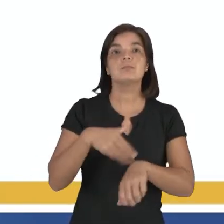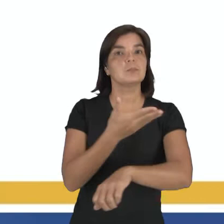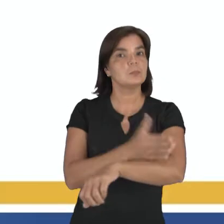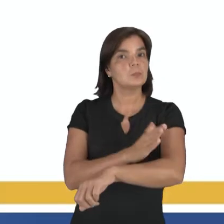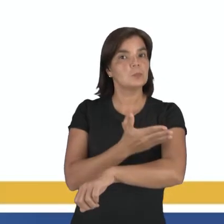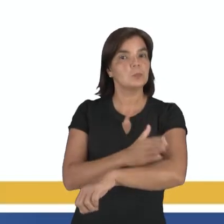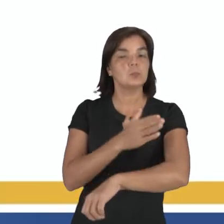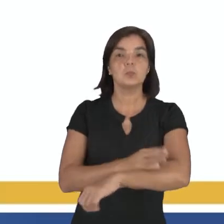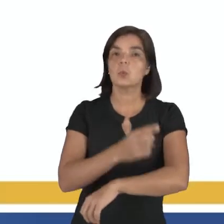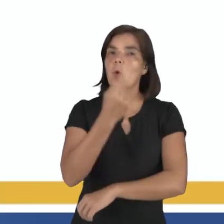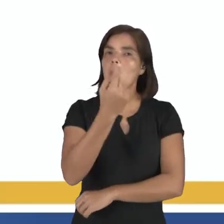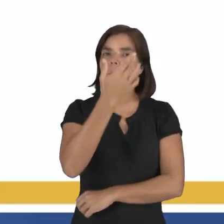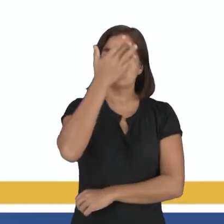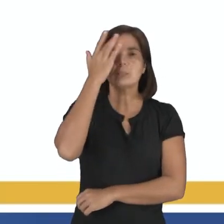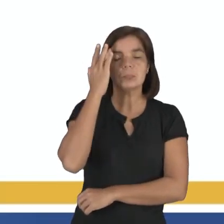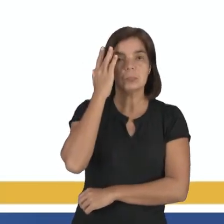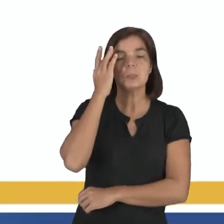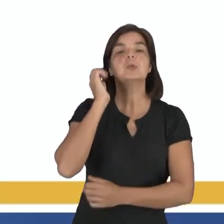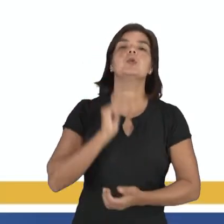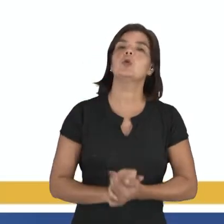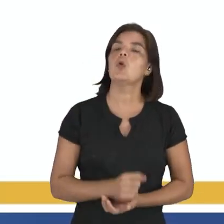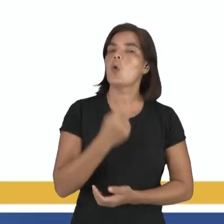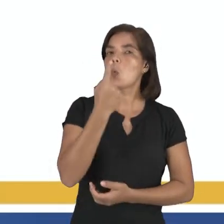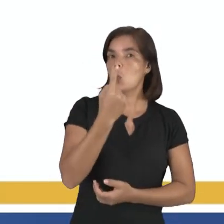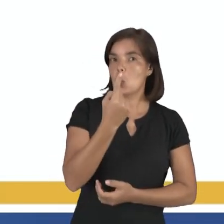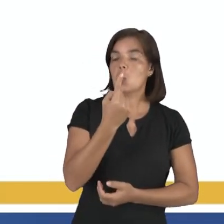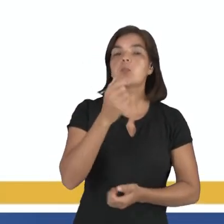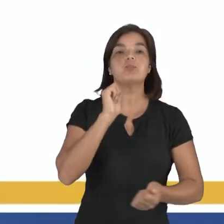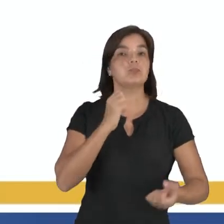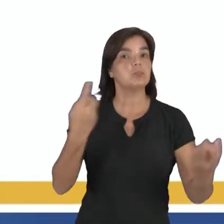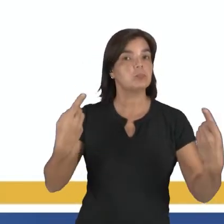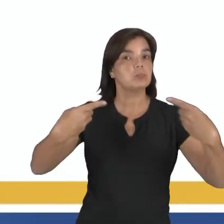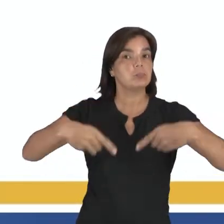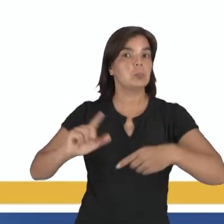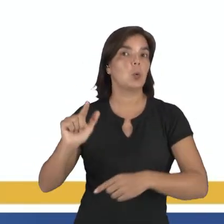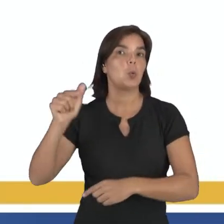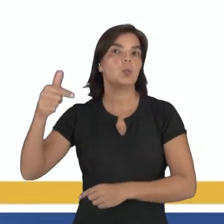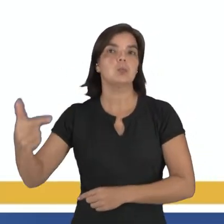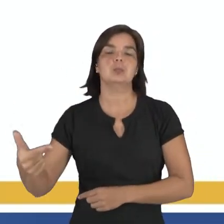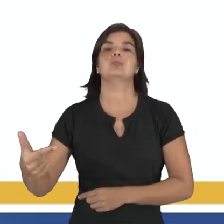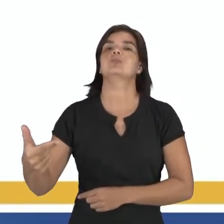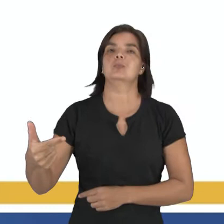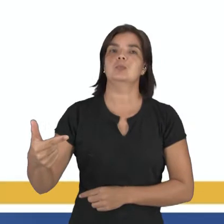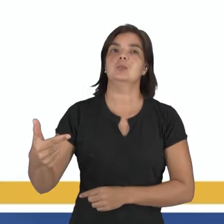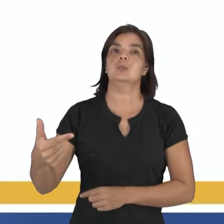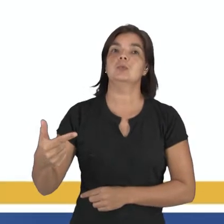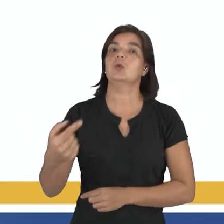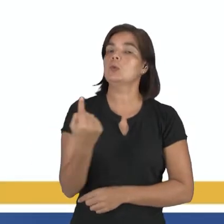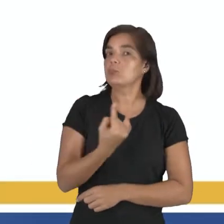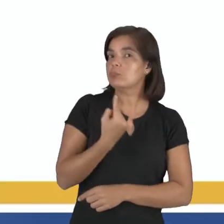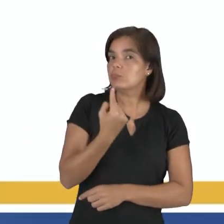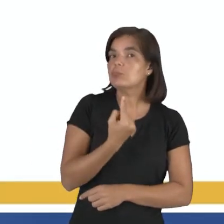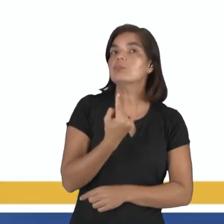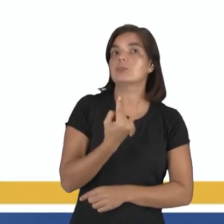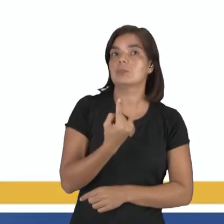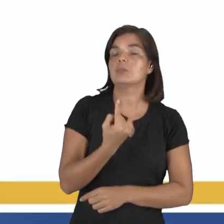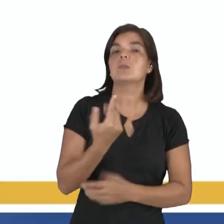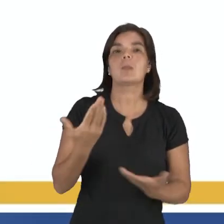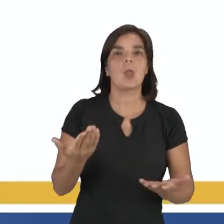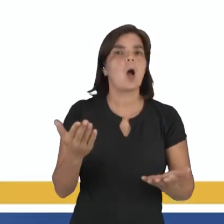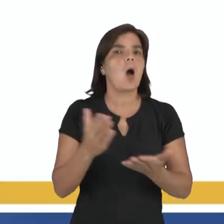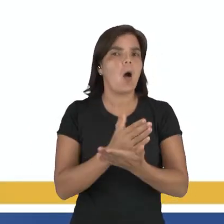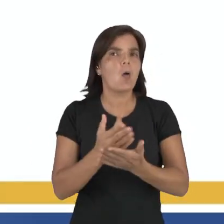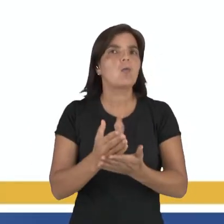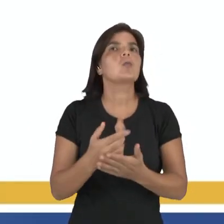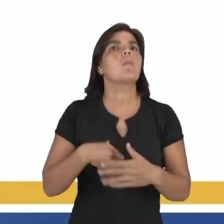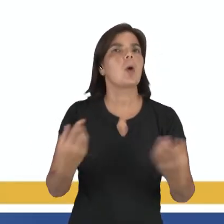praticados por apenas uma pessoa, ou seja, um atleta compete com adversários individualmente. Algum deles